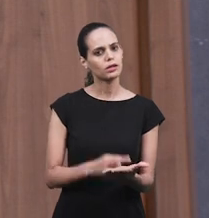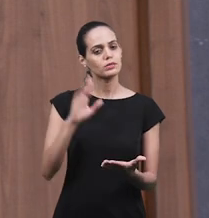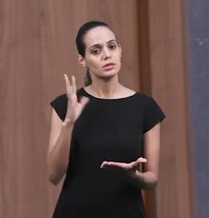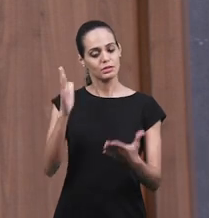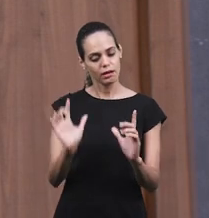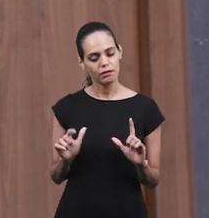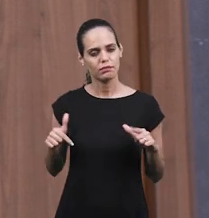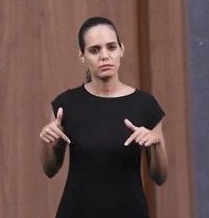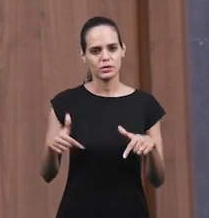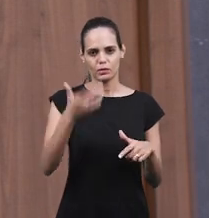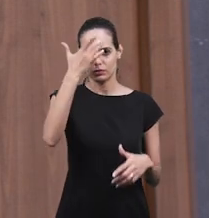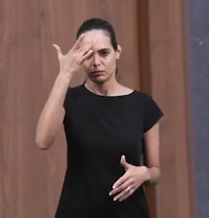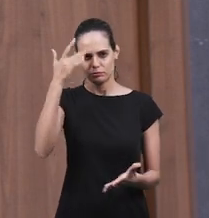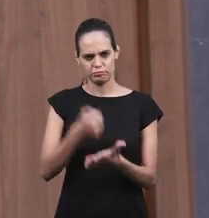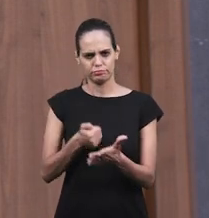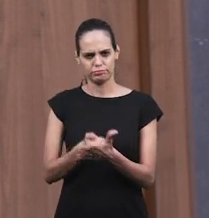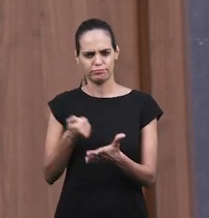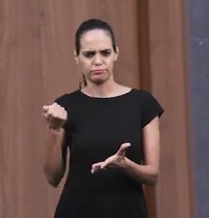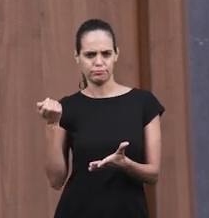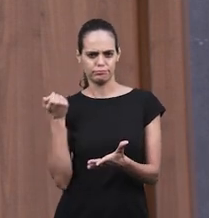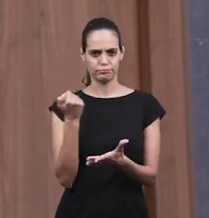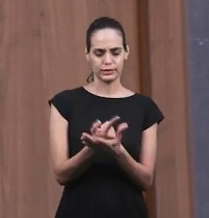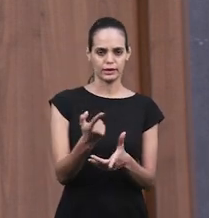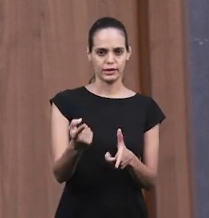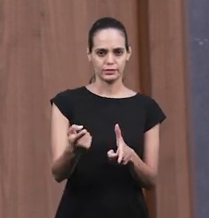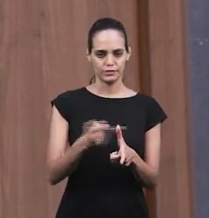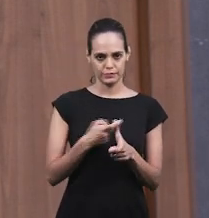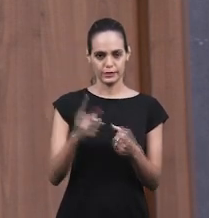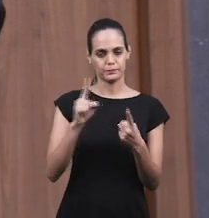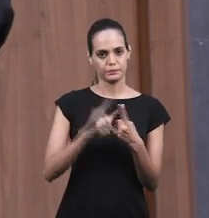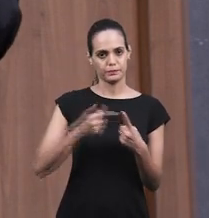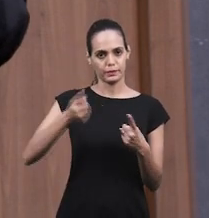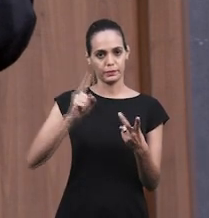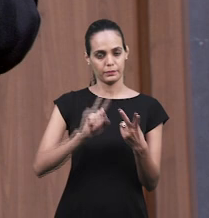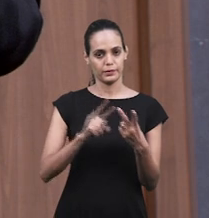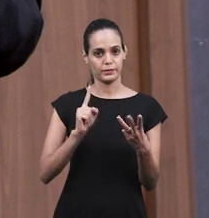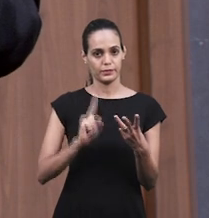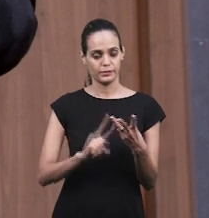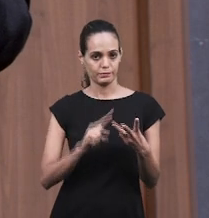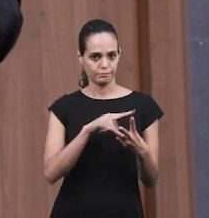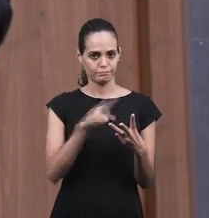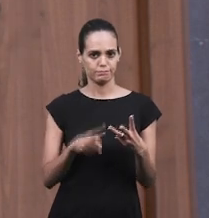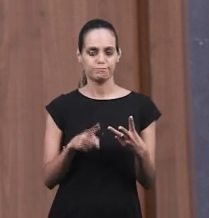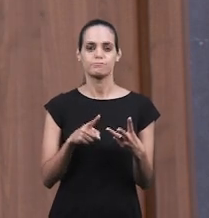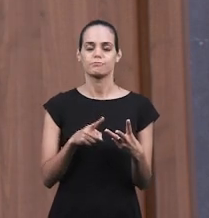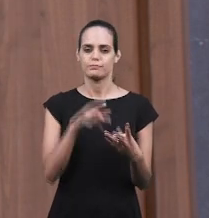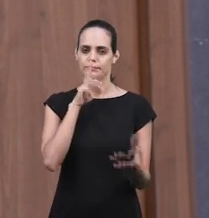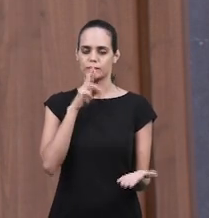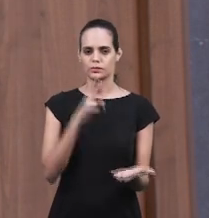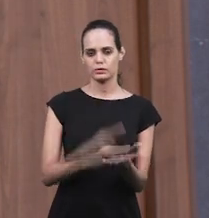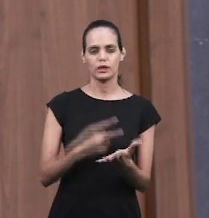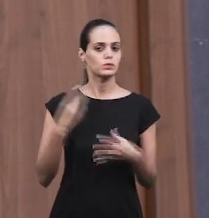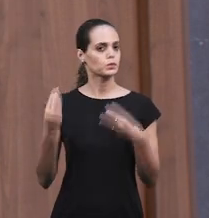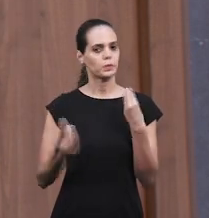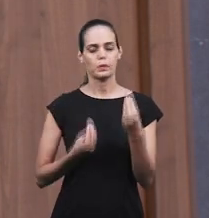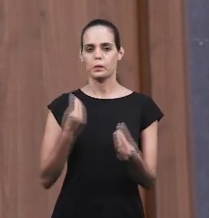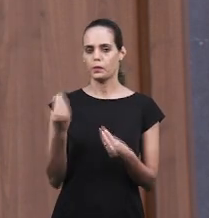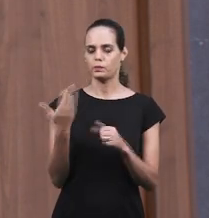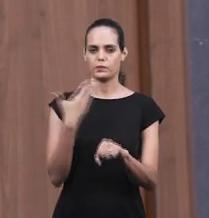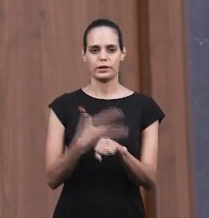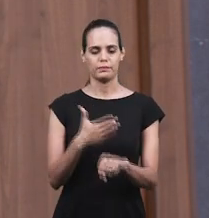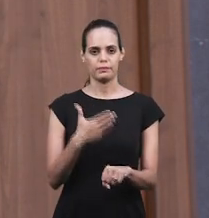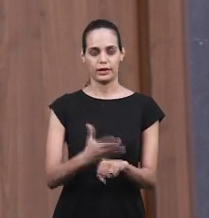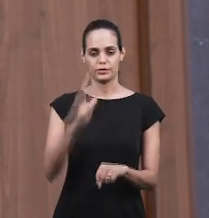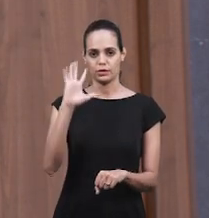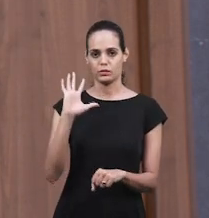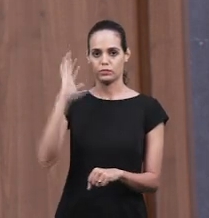incompassível, e isso na sequência do texto. O primeiro reflexo, o segundo reflexo, o terceiro reflexo, como isso se